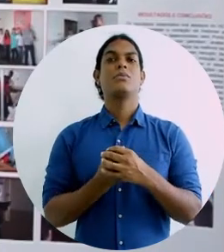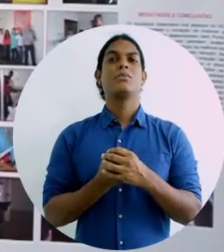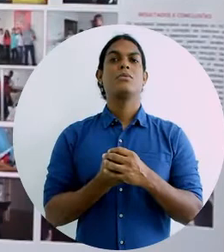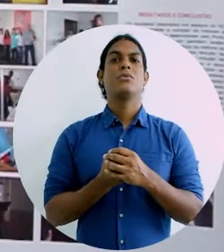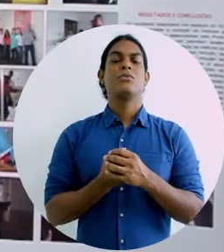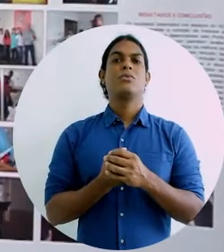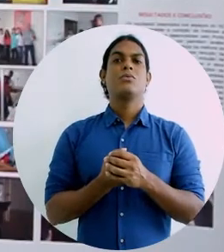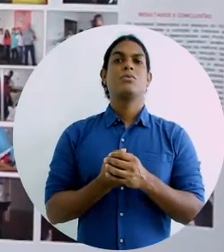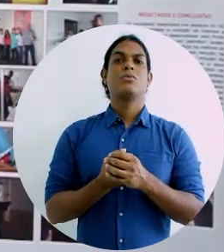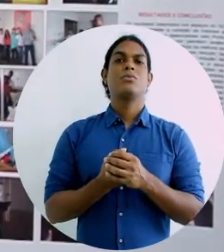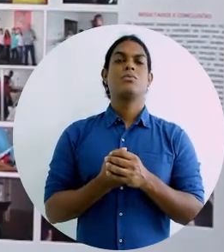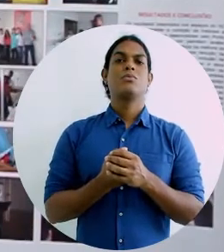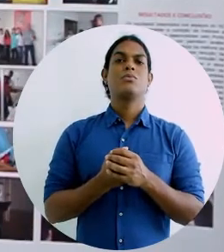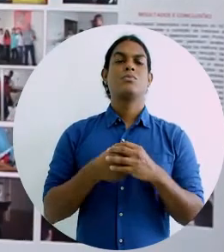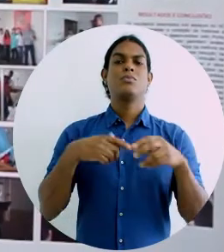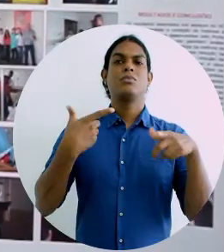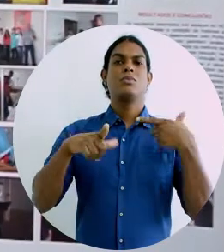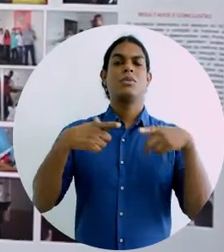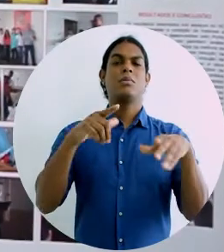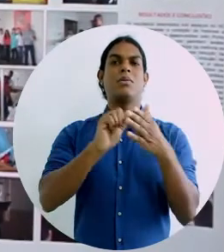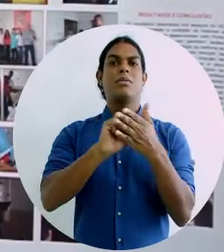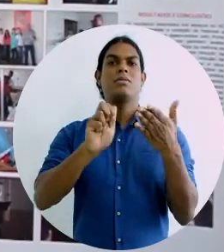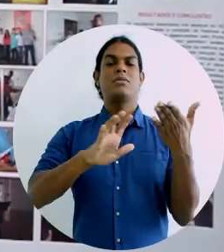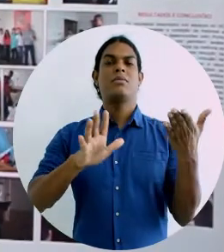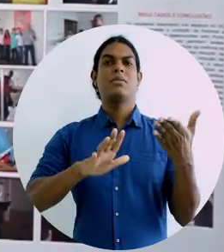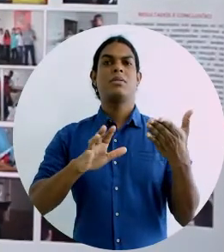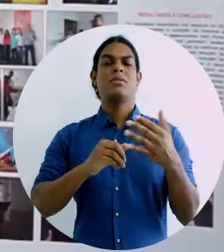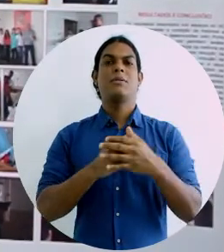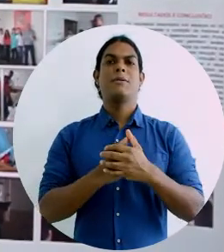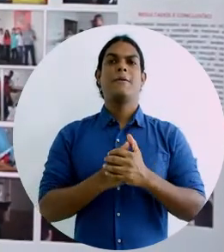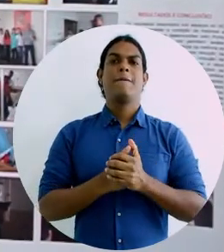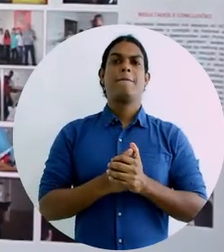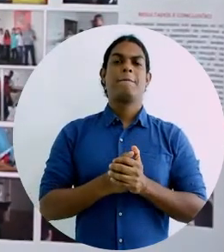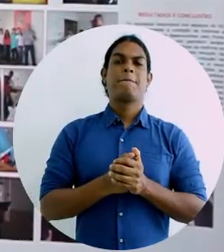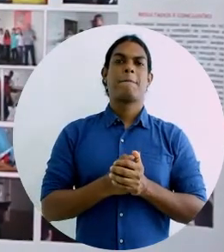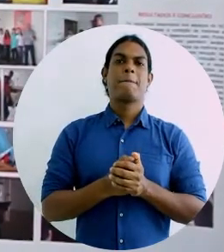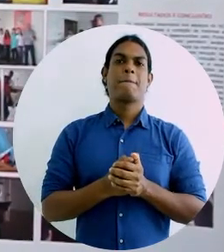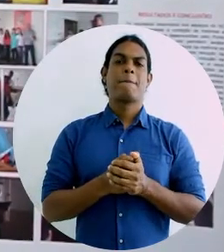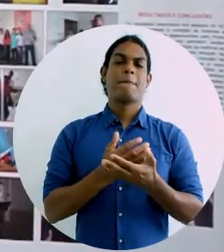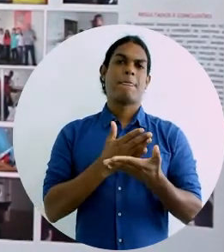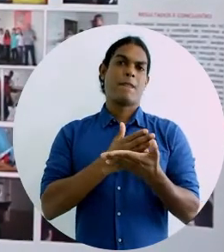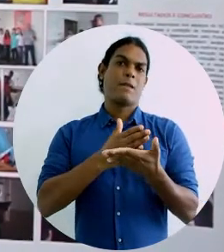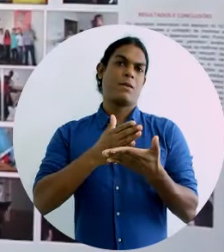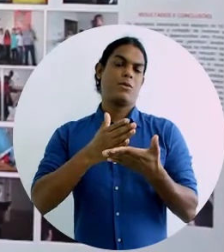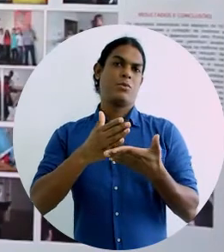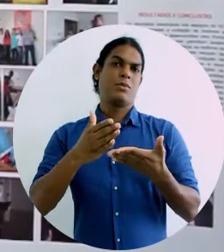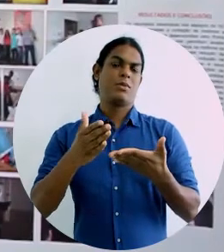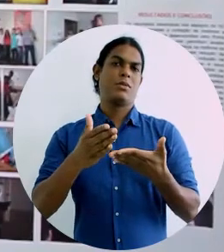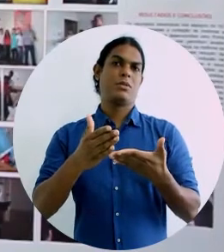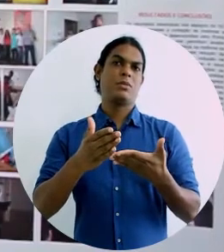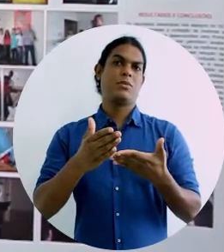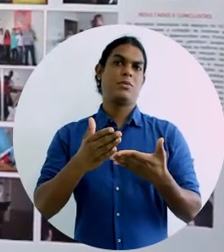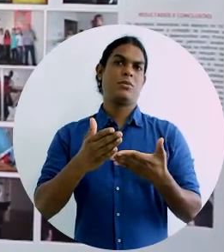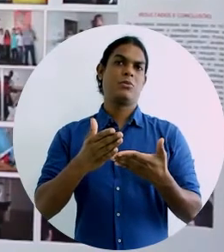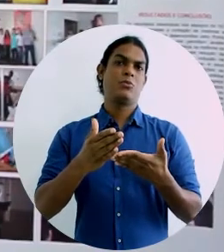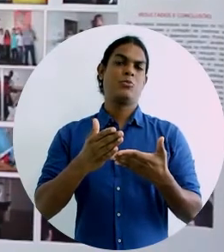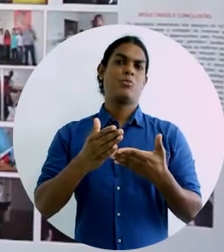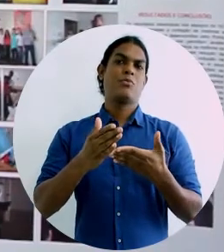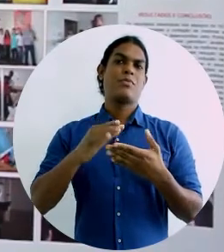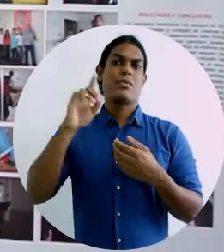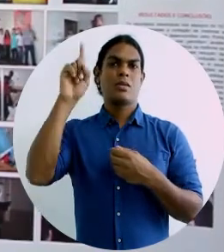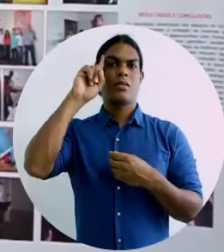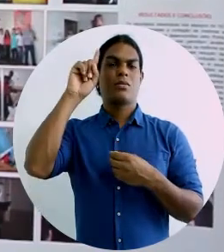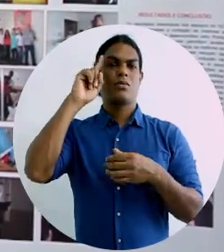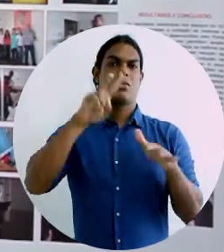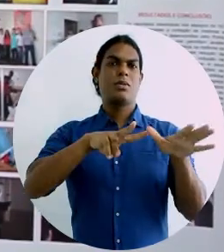uma ação dentro do projeto, que era uma ação de mediação de leitura. E nós passamos a toda